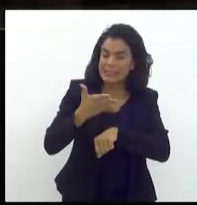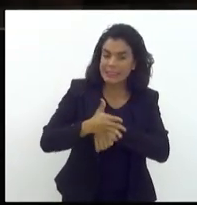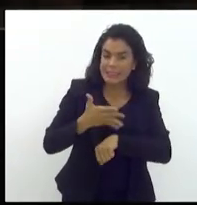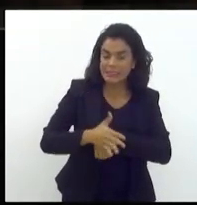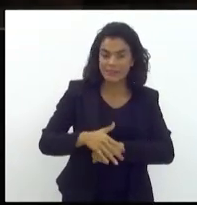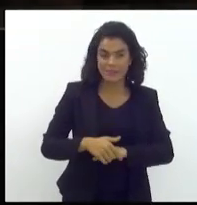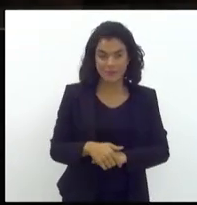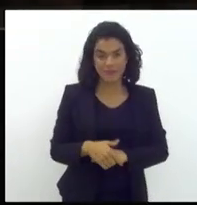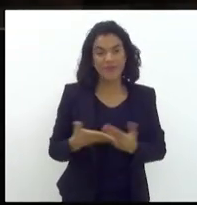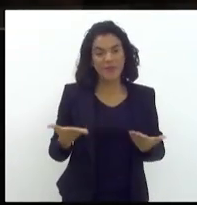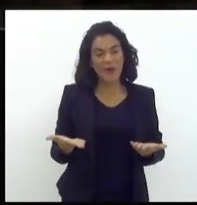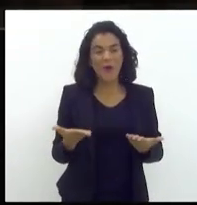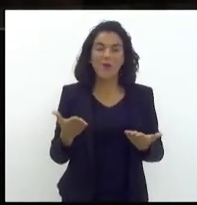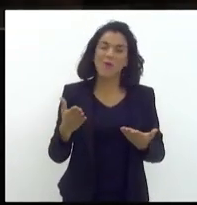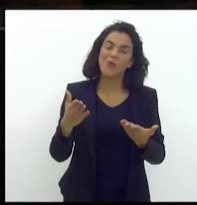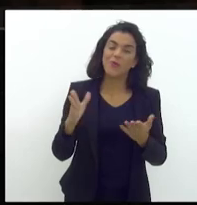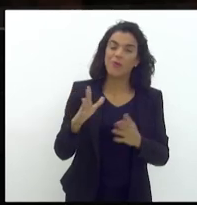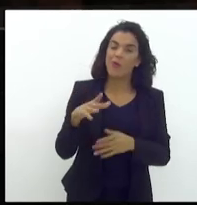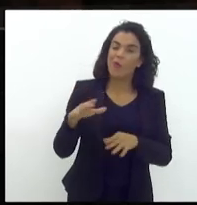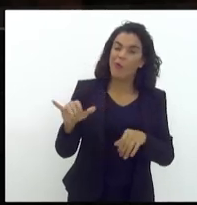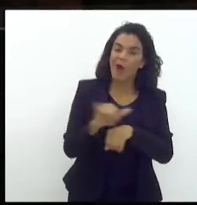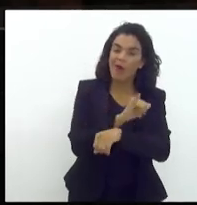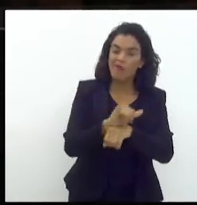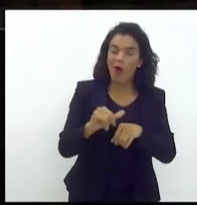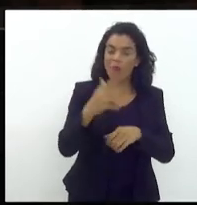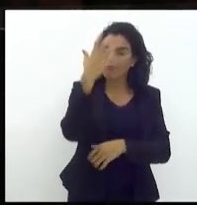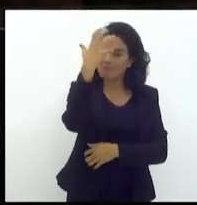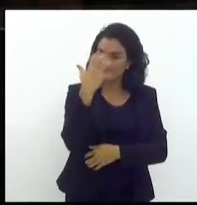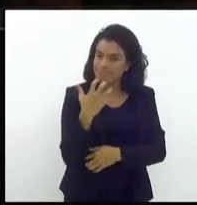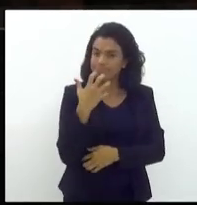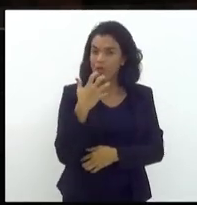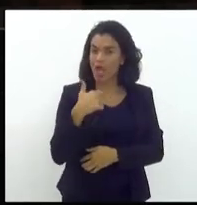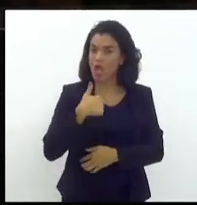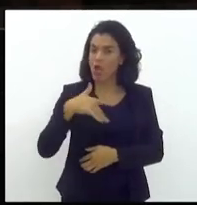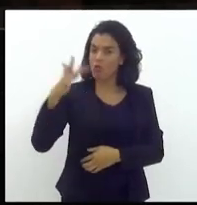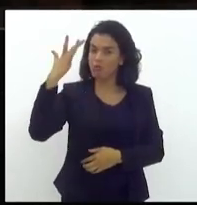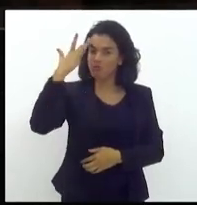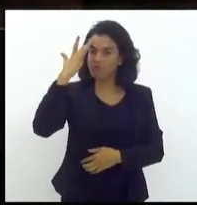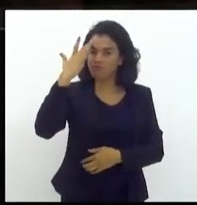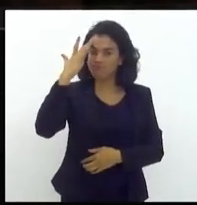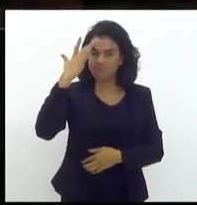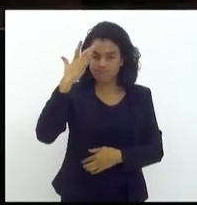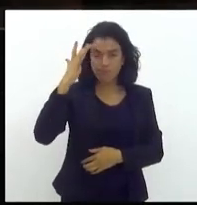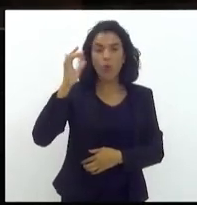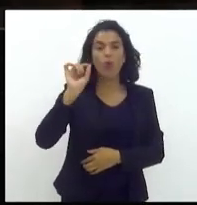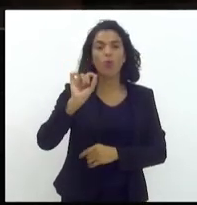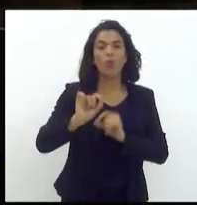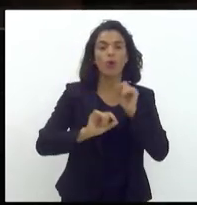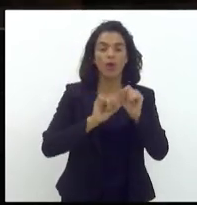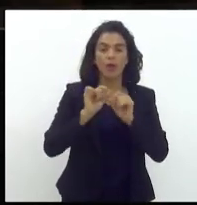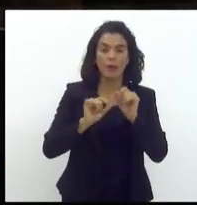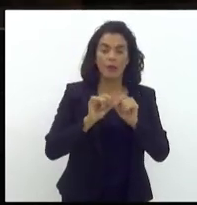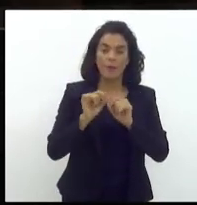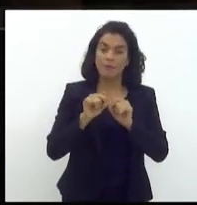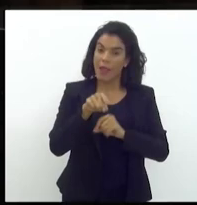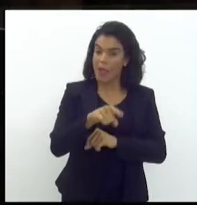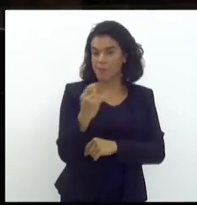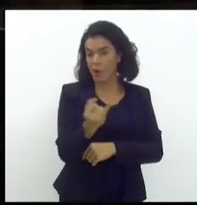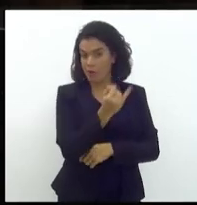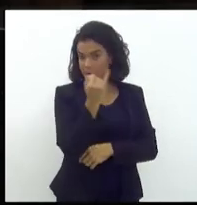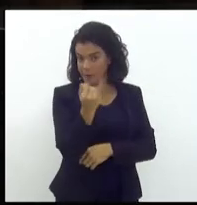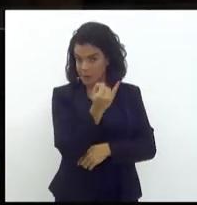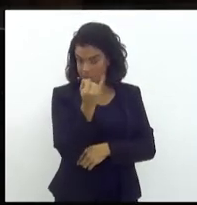de uma forma séria esse registro porque julgo que o mesmo é